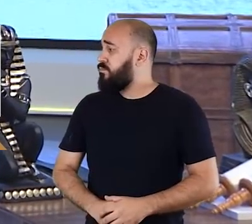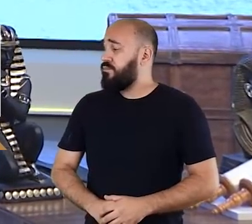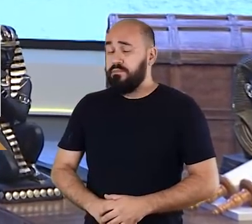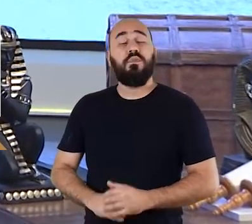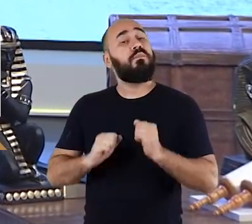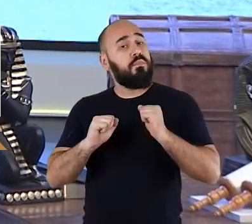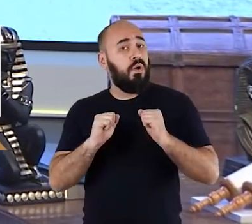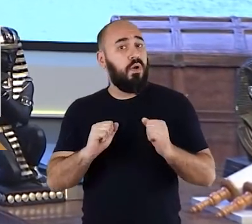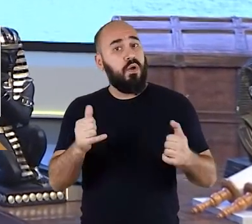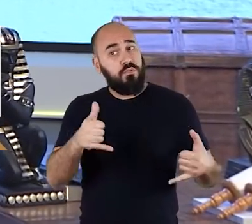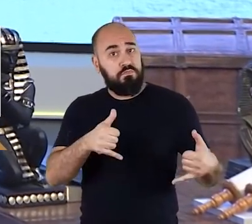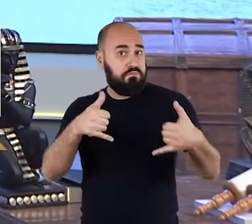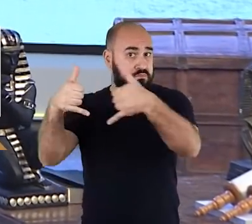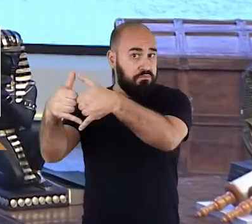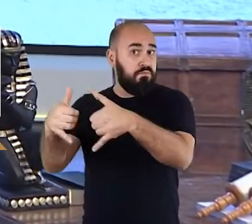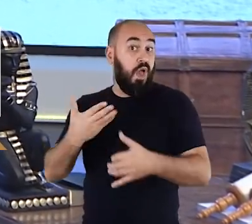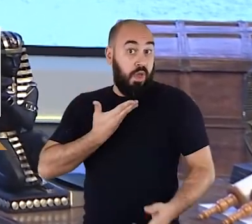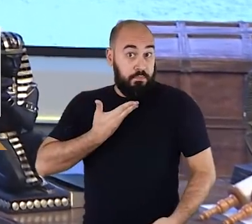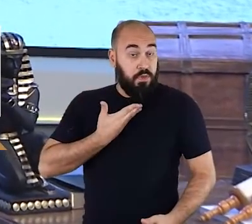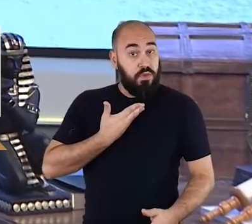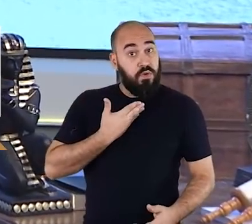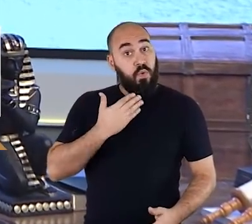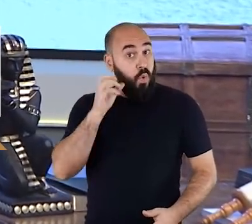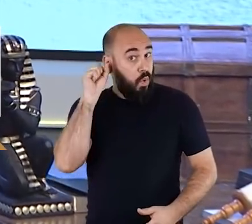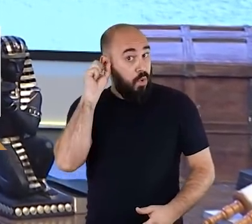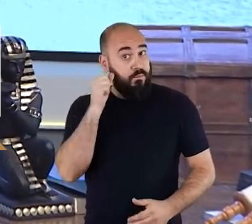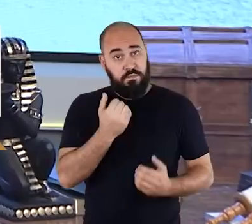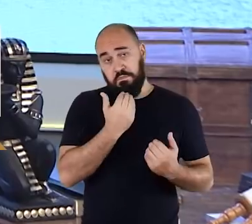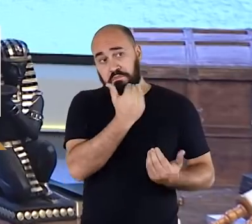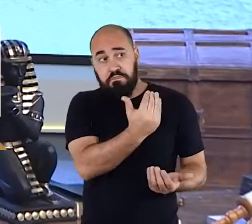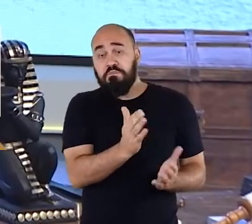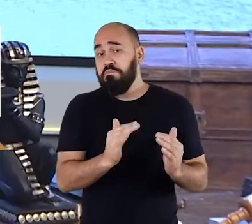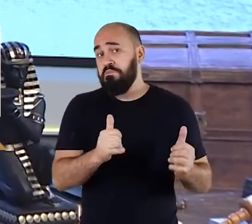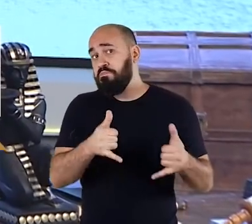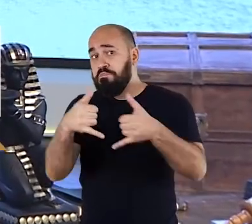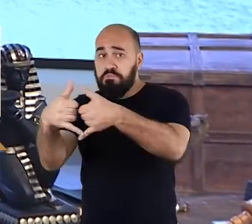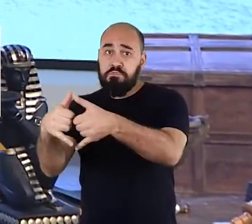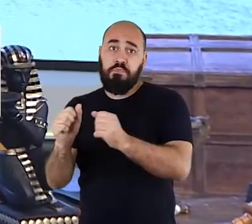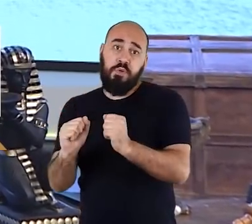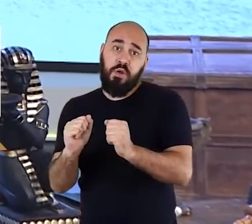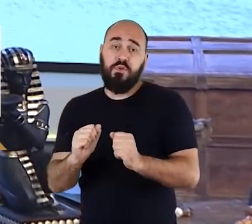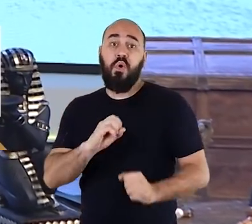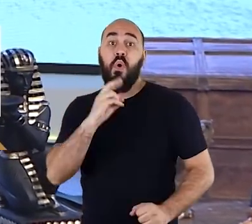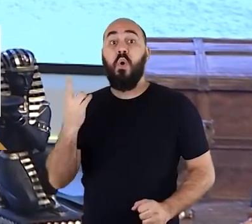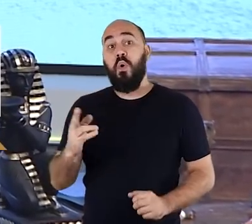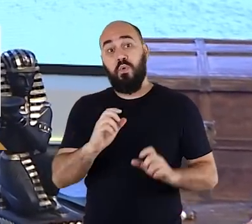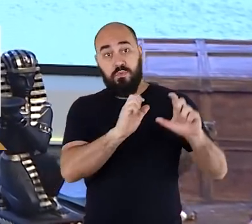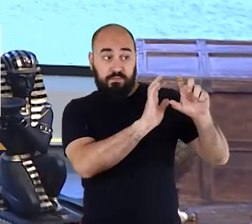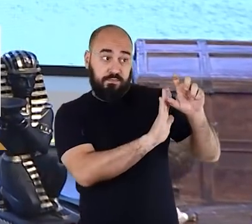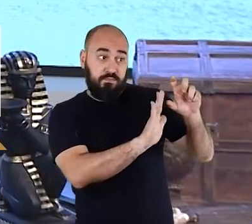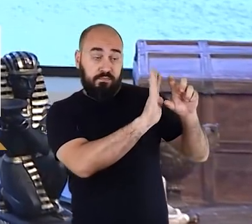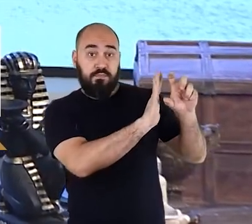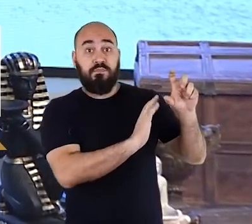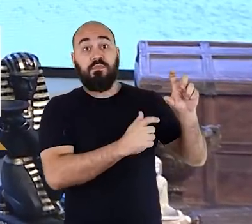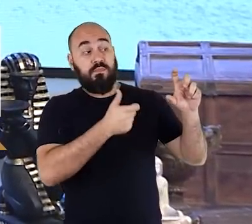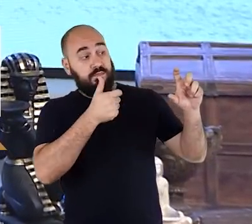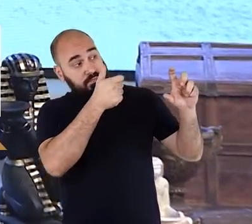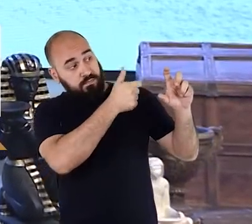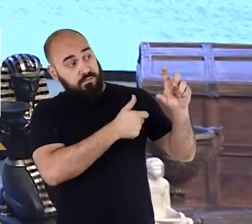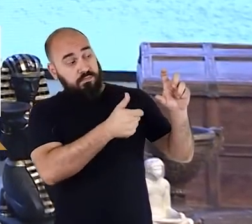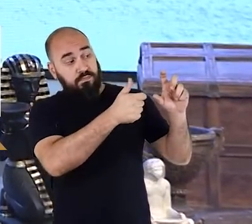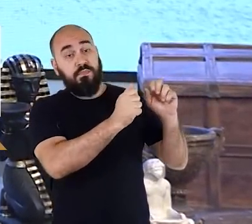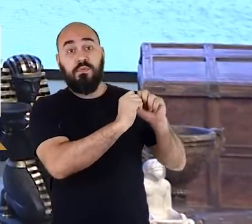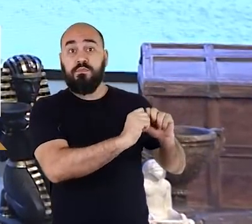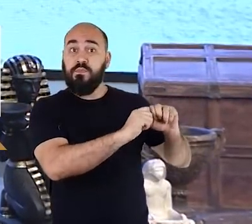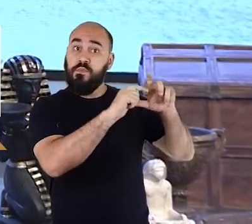o número 0 operadora 12 21 27 3121 no horário comercial ou ainda você pega o celular,